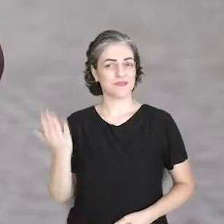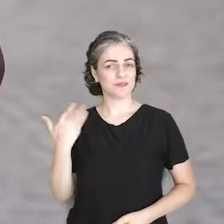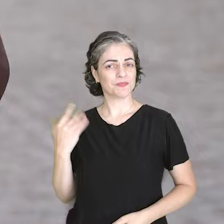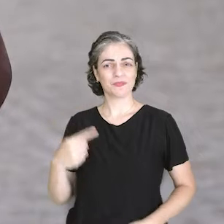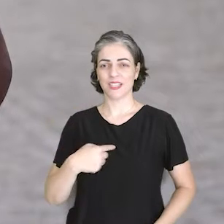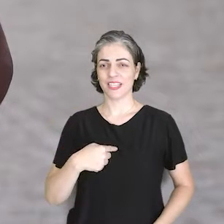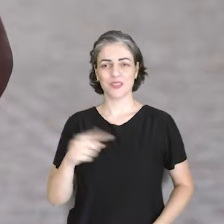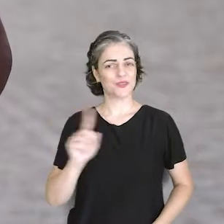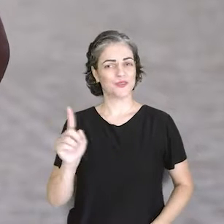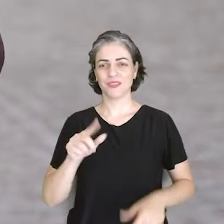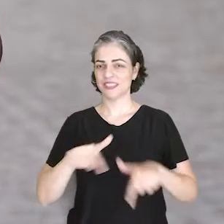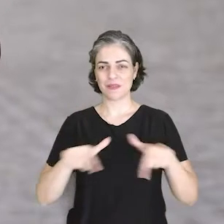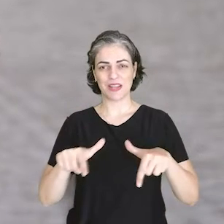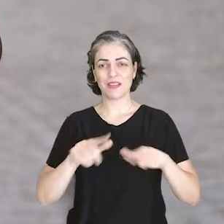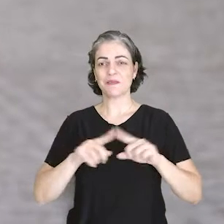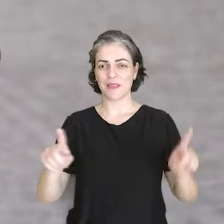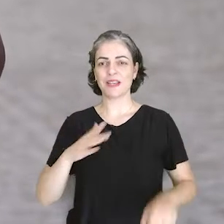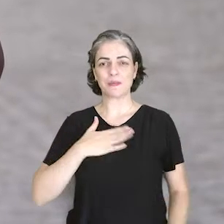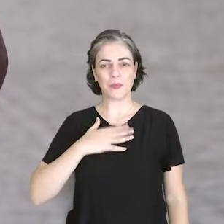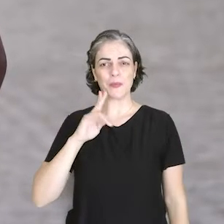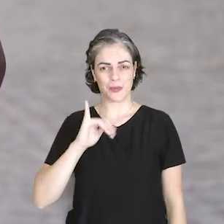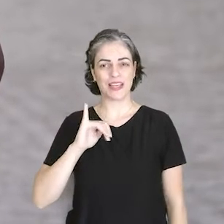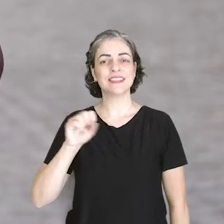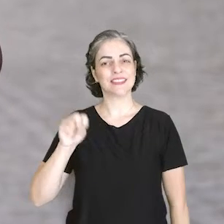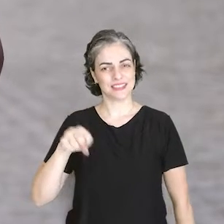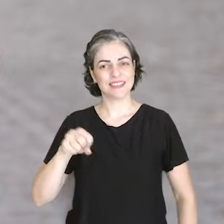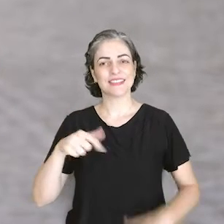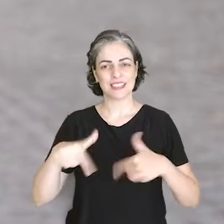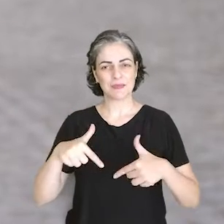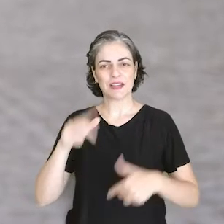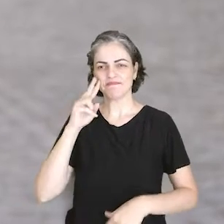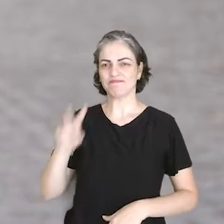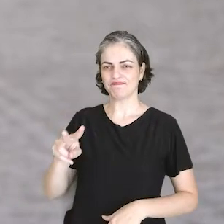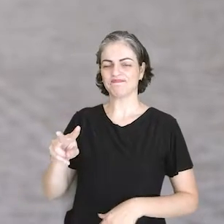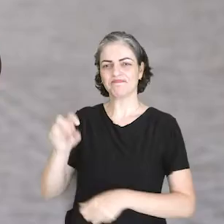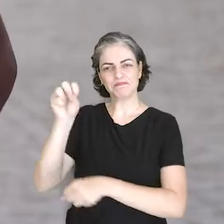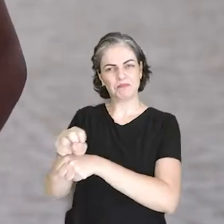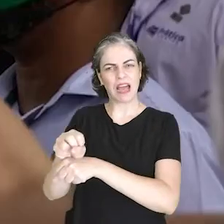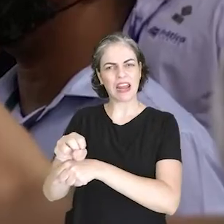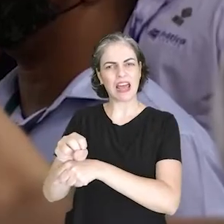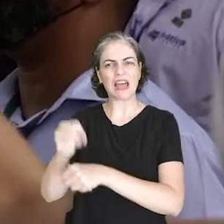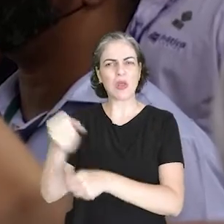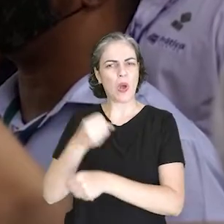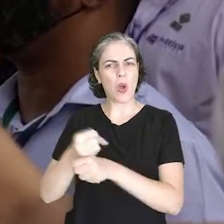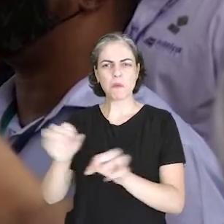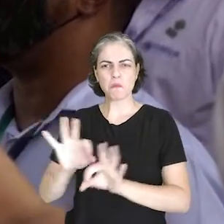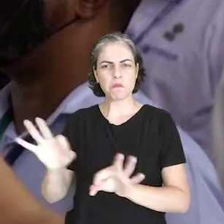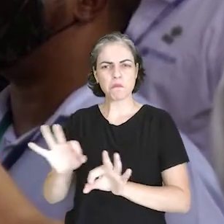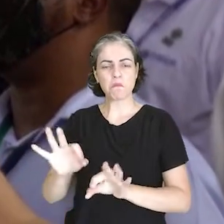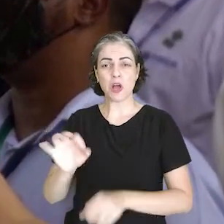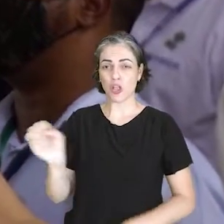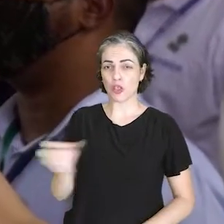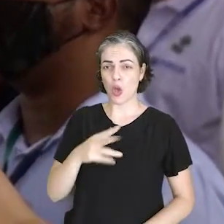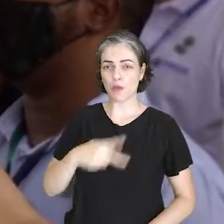Quando eu não trabalhava aqui, mas eu tinha meu pai que trabalhava aqui. E a obra teve muito tempo paralisada. E agora, depois que o